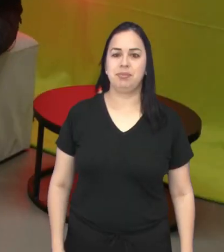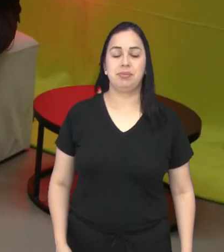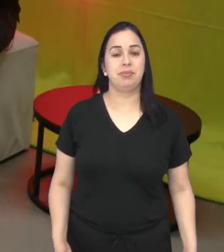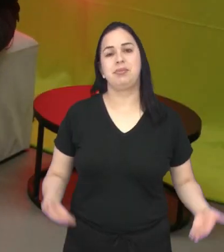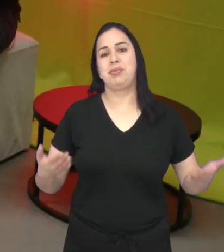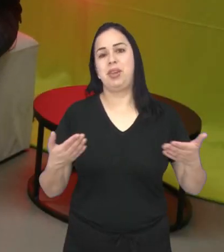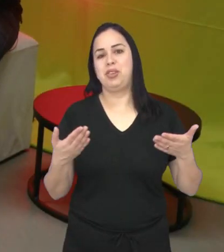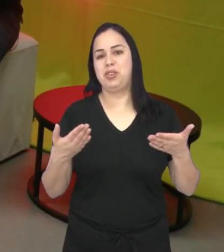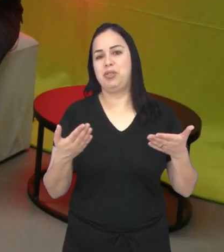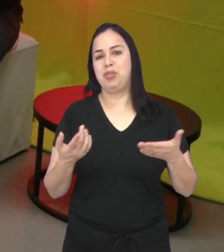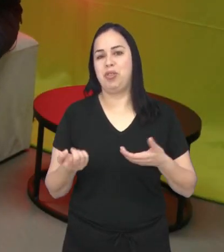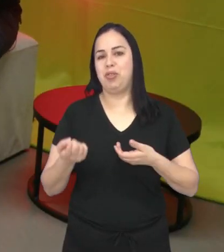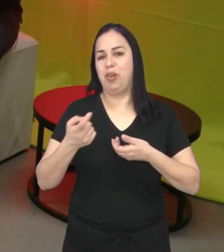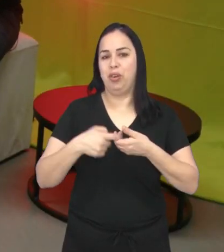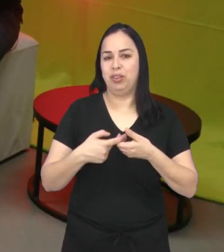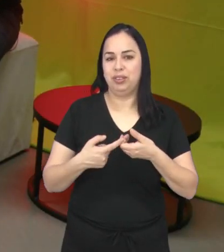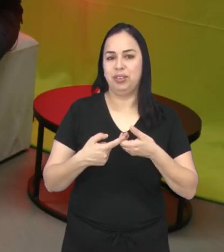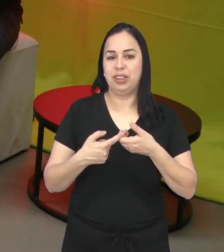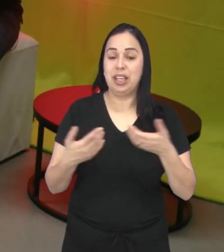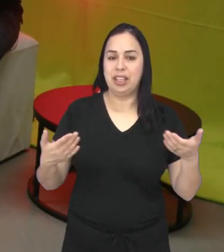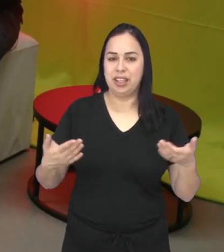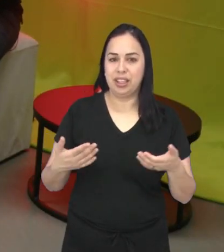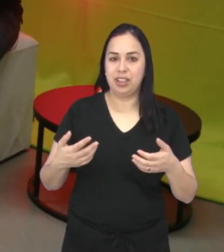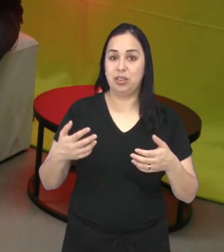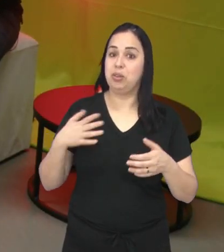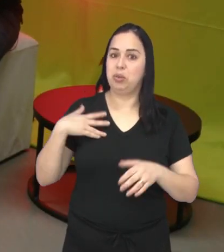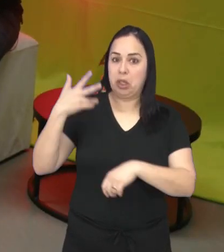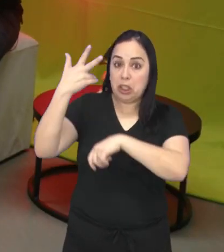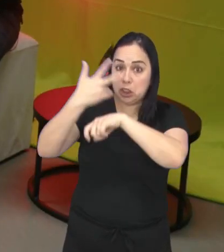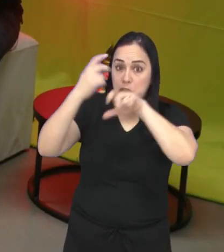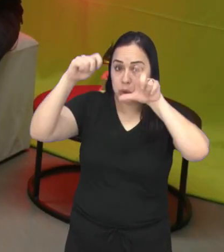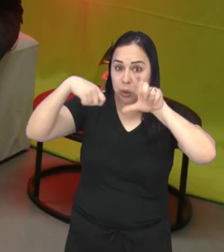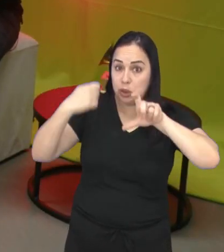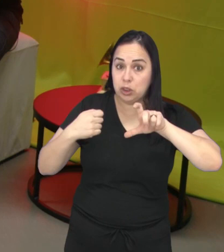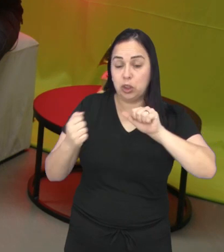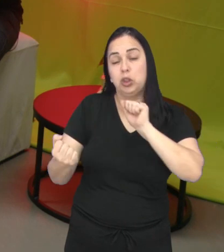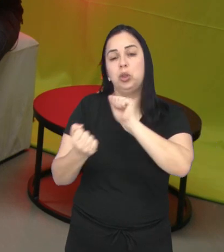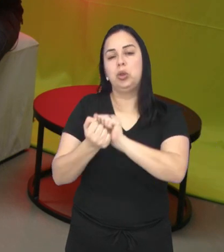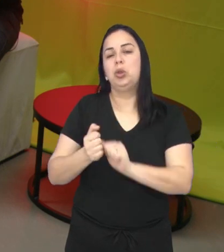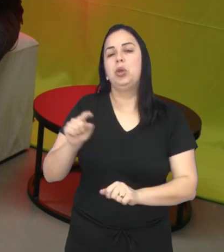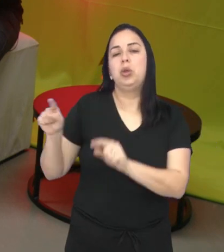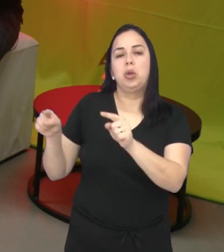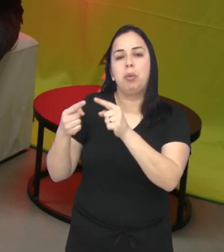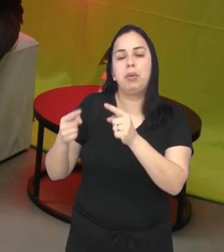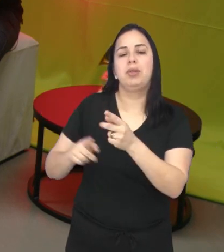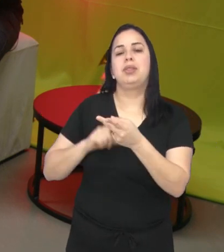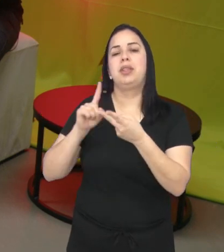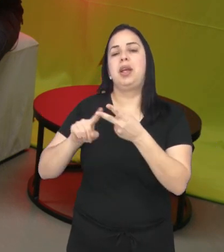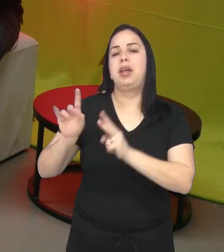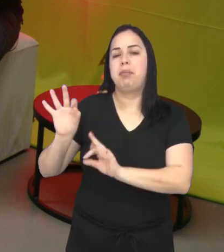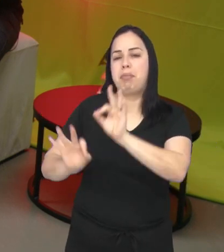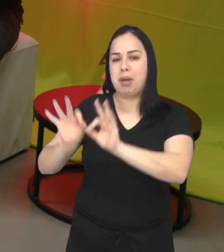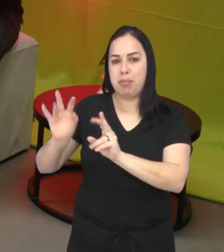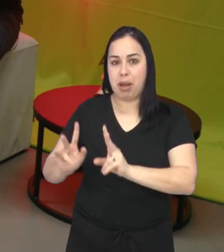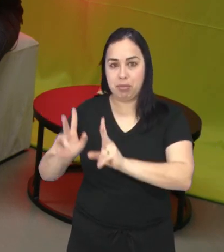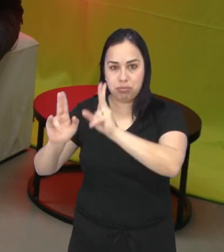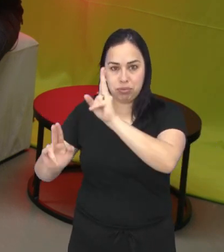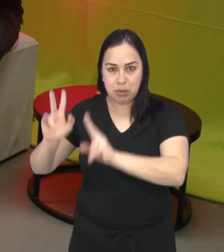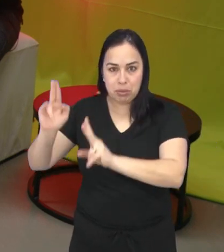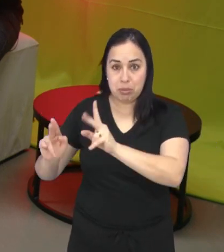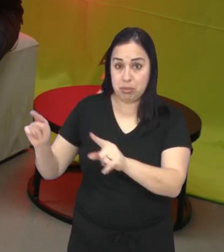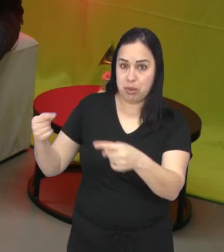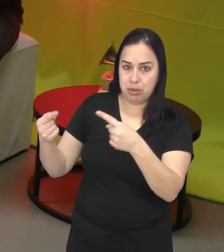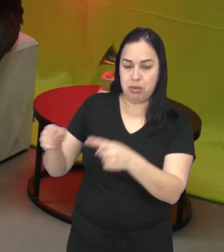Estamos de volta com Conexão Cultura e aqui no nosso estúdio, gente, a gente está com o músico e produtor musical, o Jaques